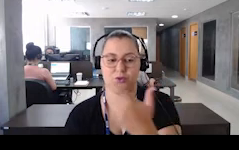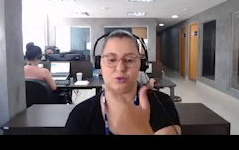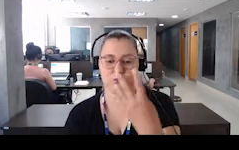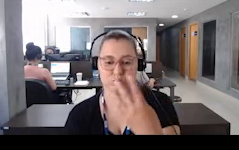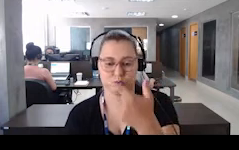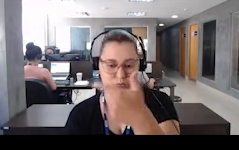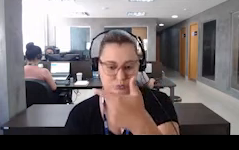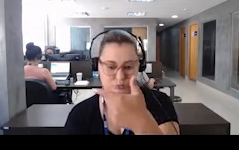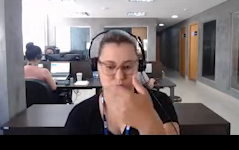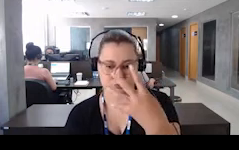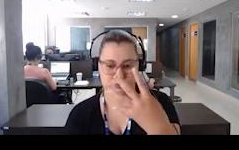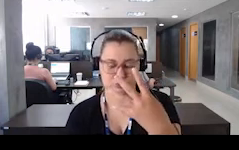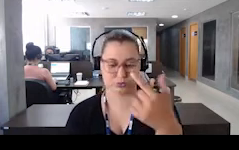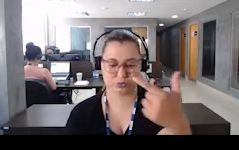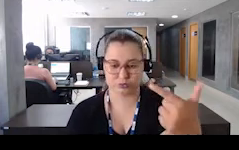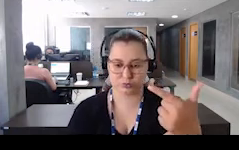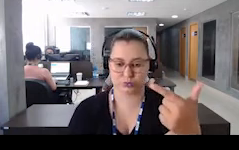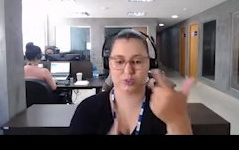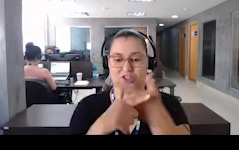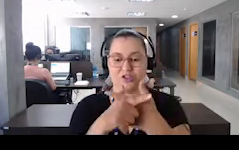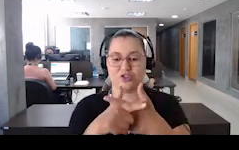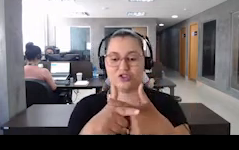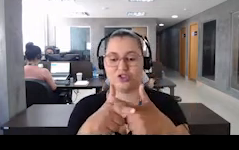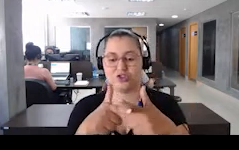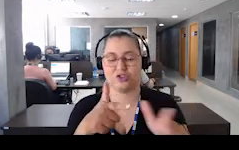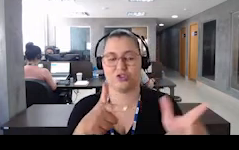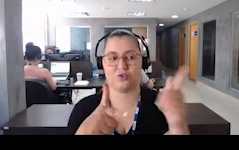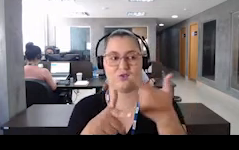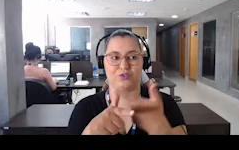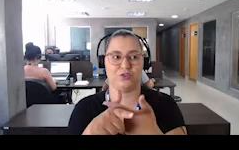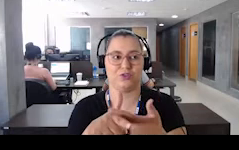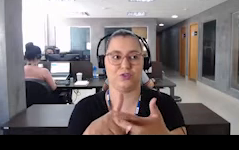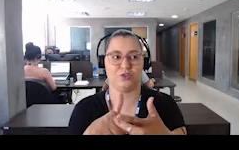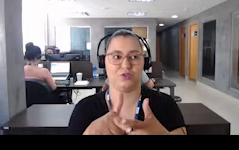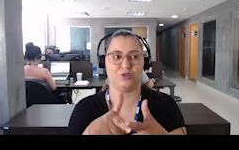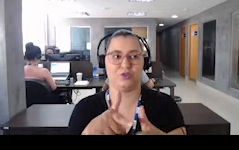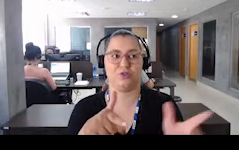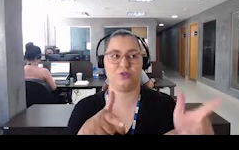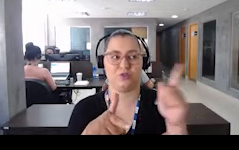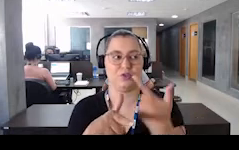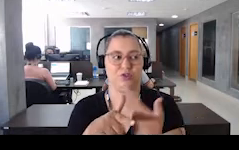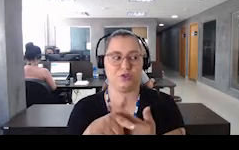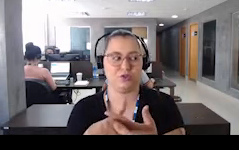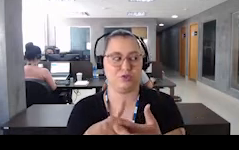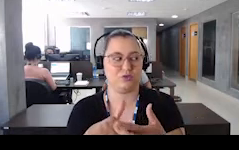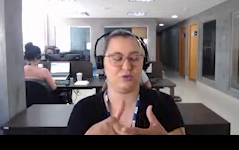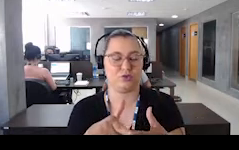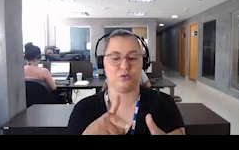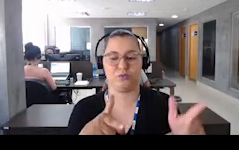a 242, que é o valor da resistência, né? A resistência individual aqui de cada